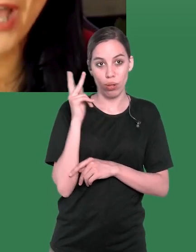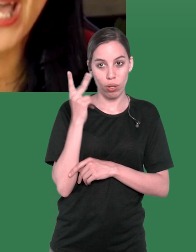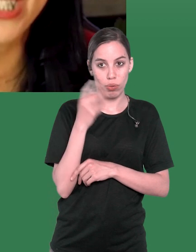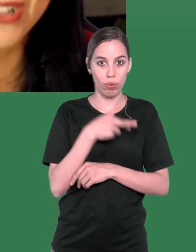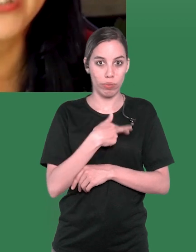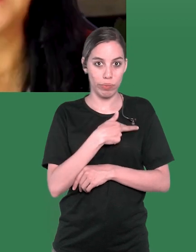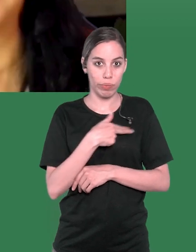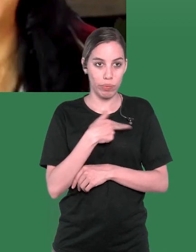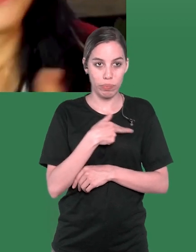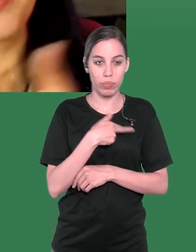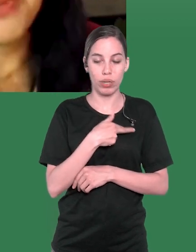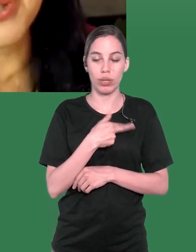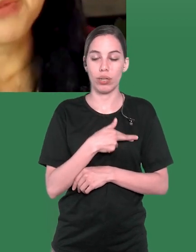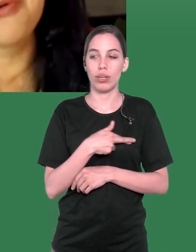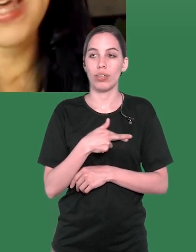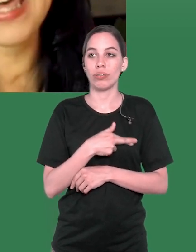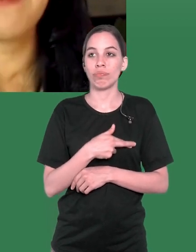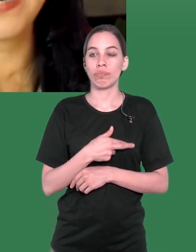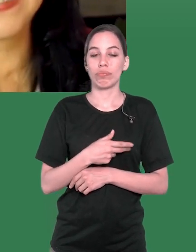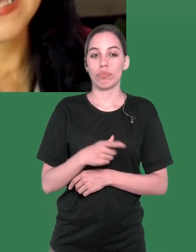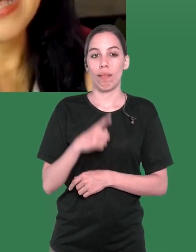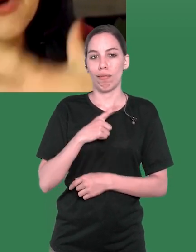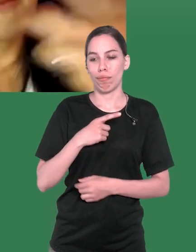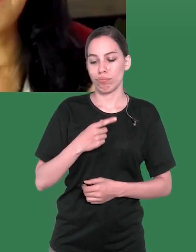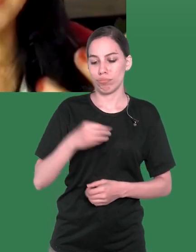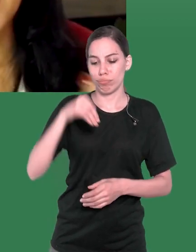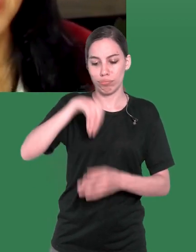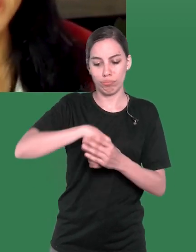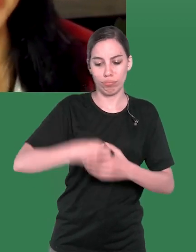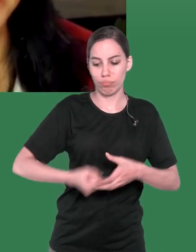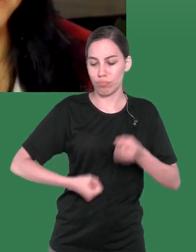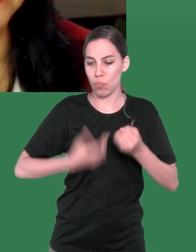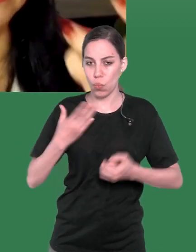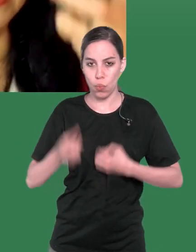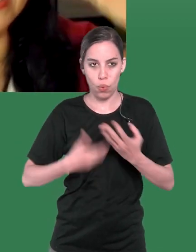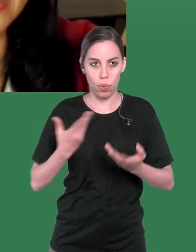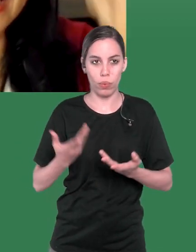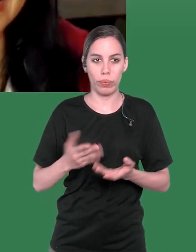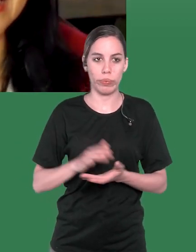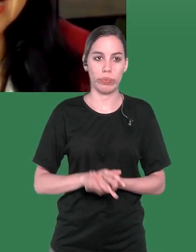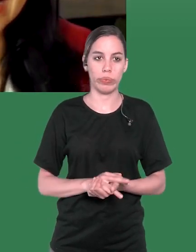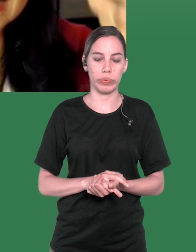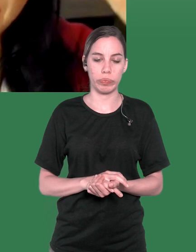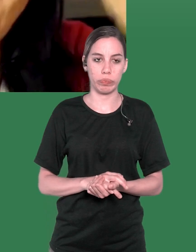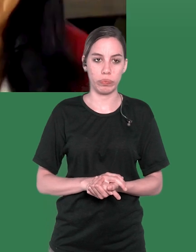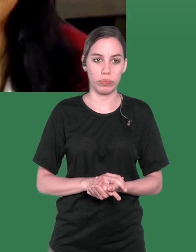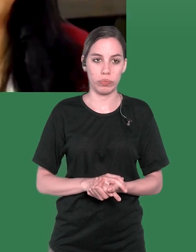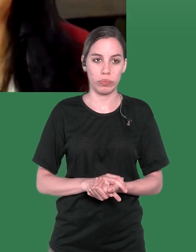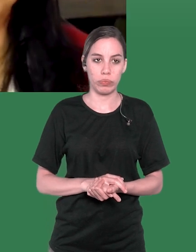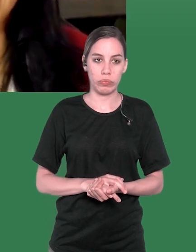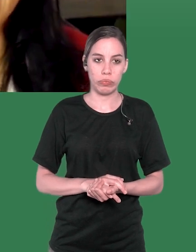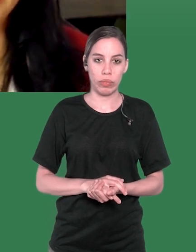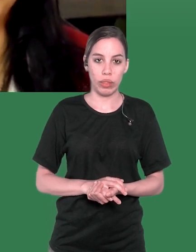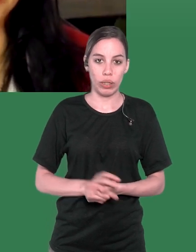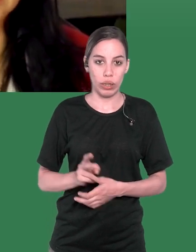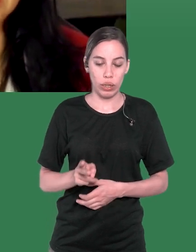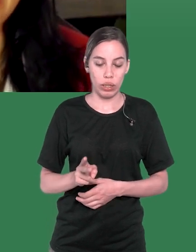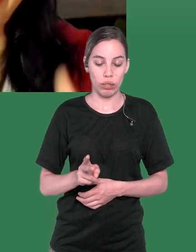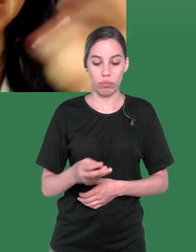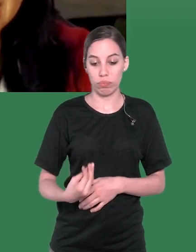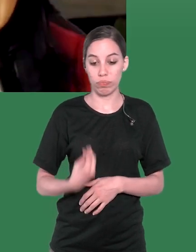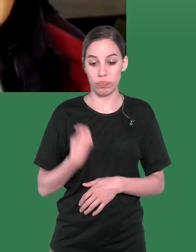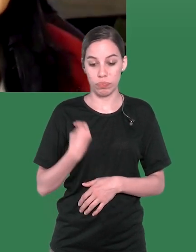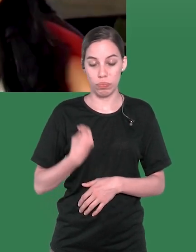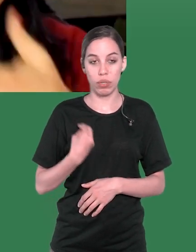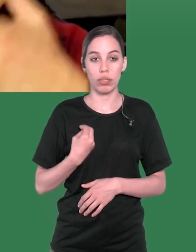sujeitos poéticos, né, em inúmeros poemas, como personagens assim muito presentes